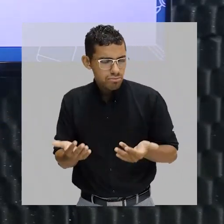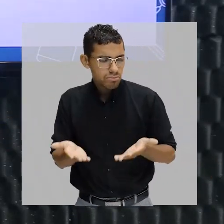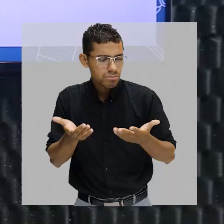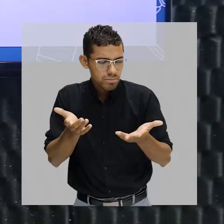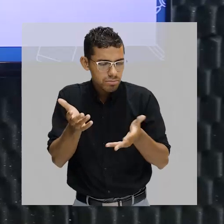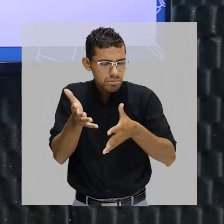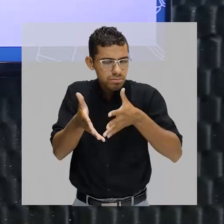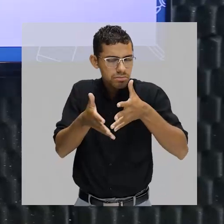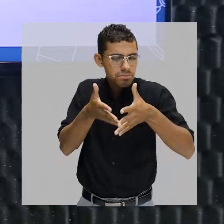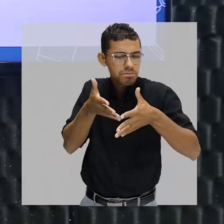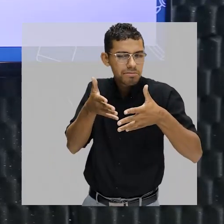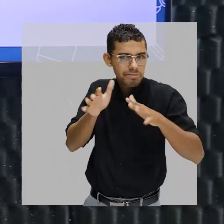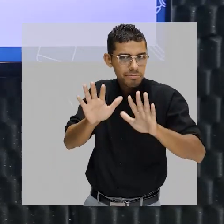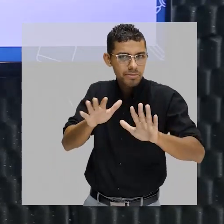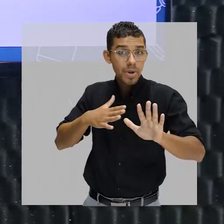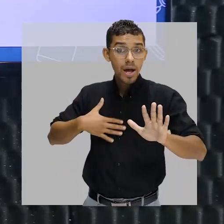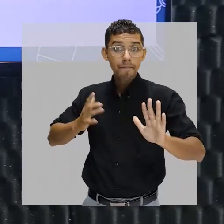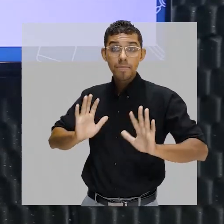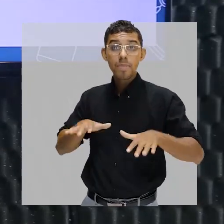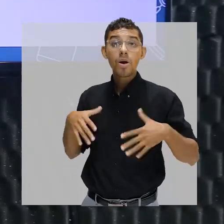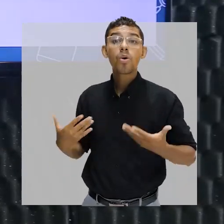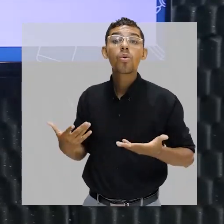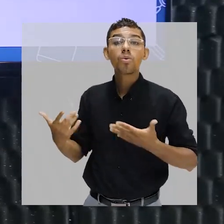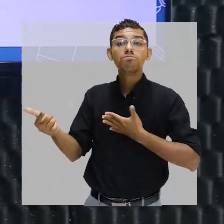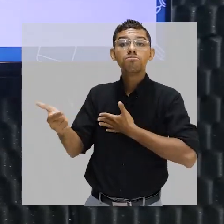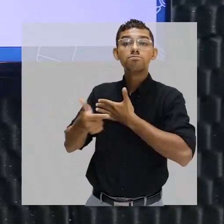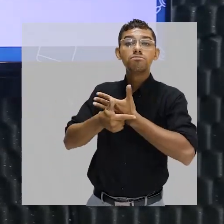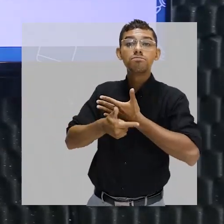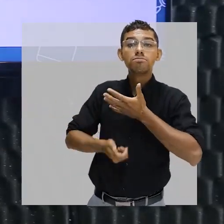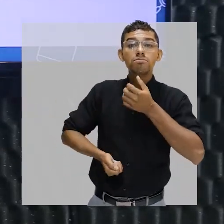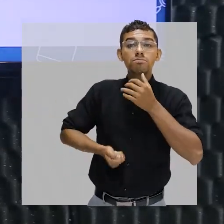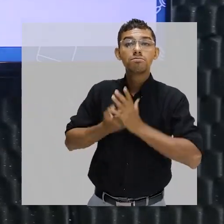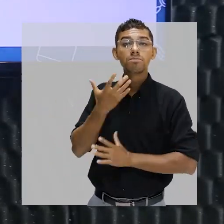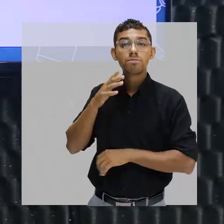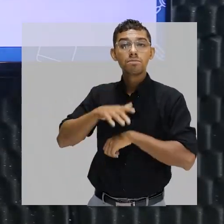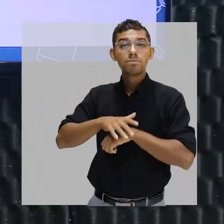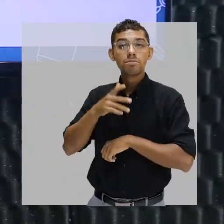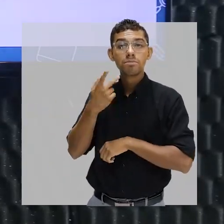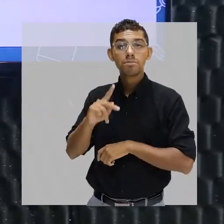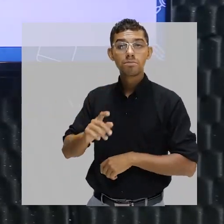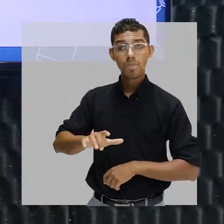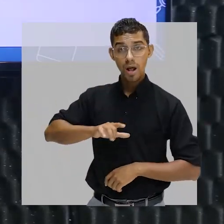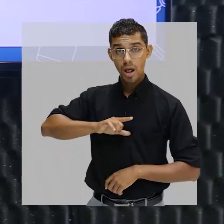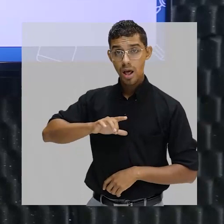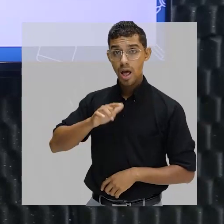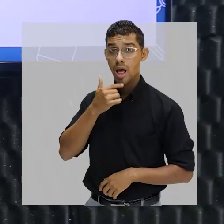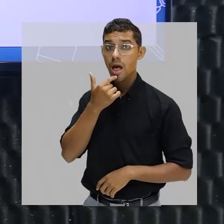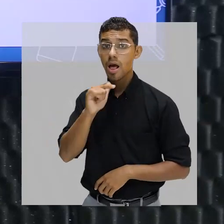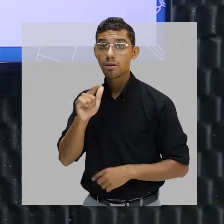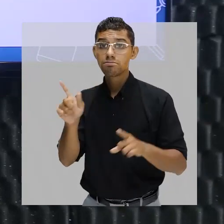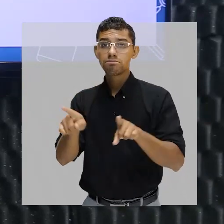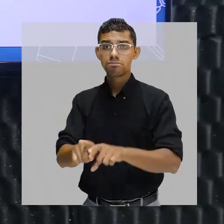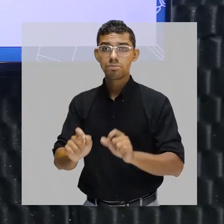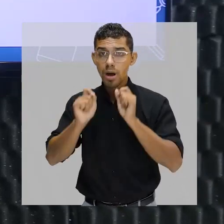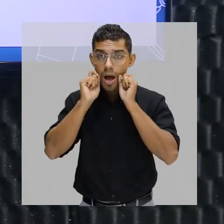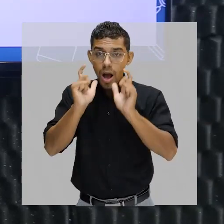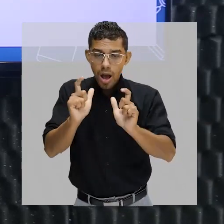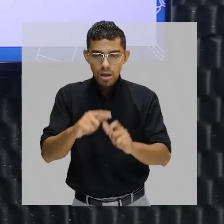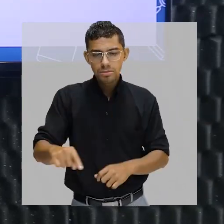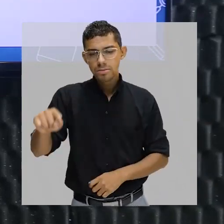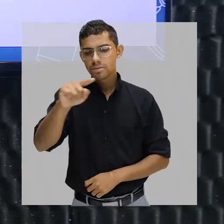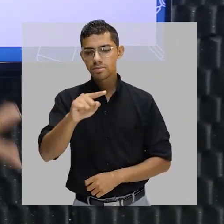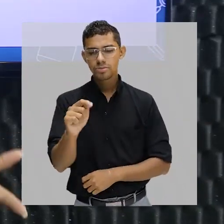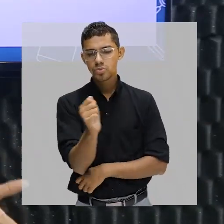a função da linguagem. Se o nome está dizendo função expressiva ou emotiva, claro, eu quero despertar no